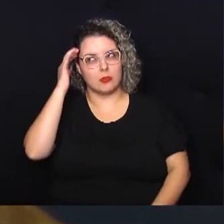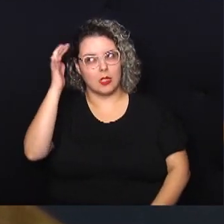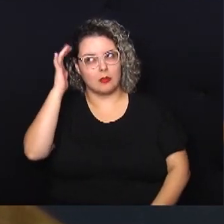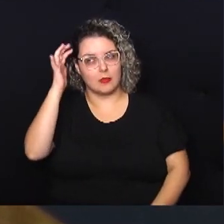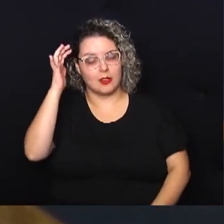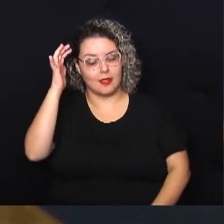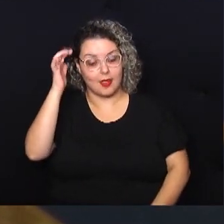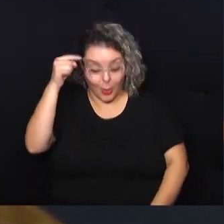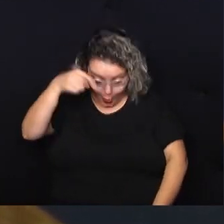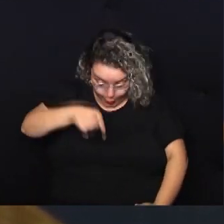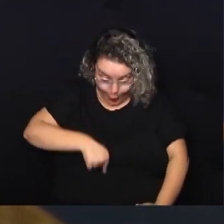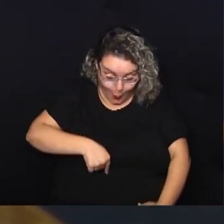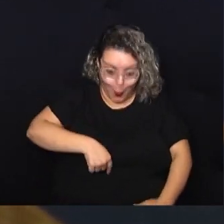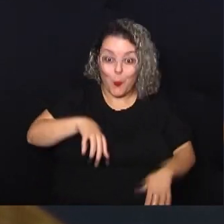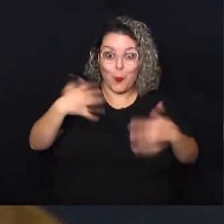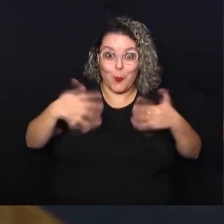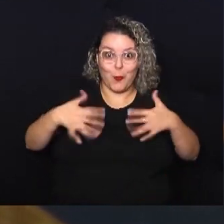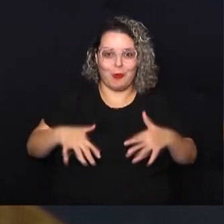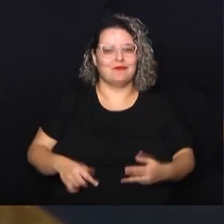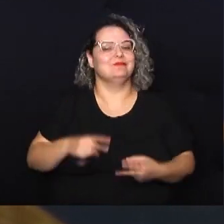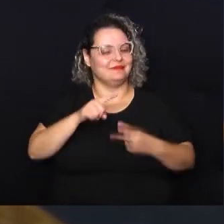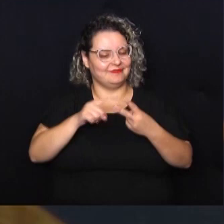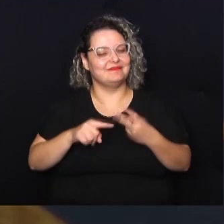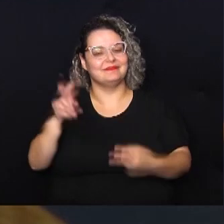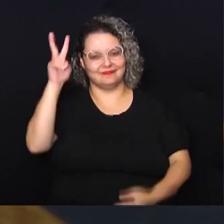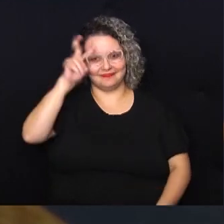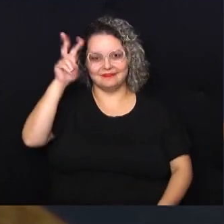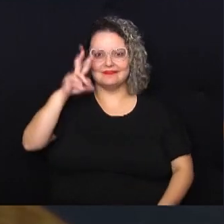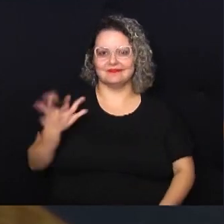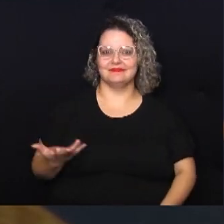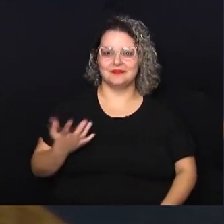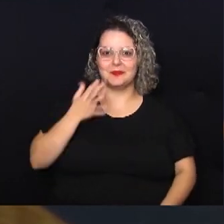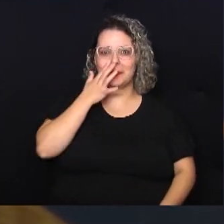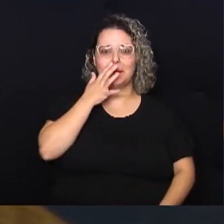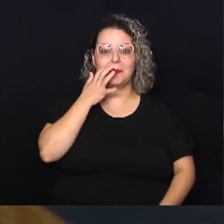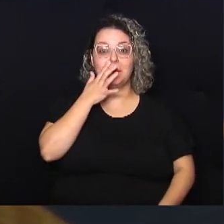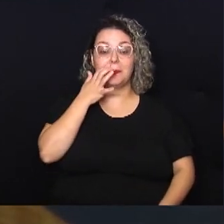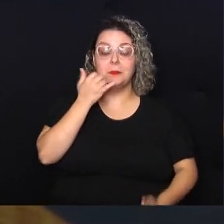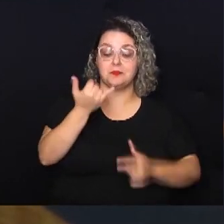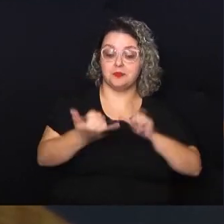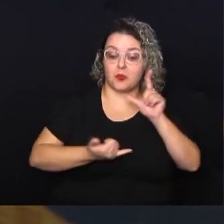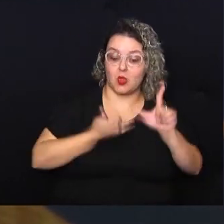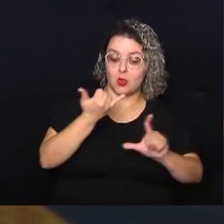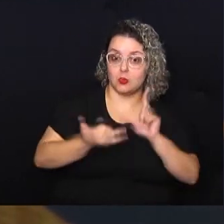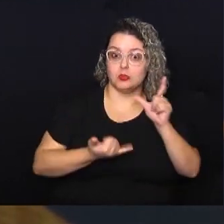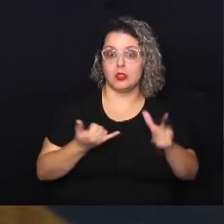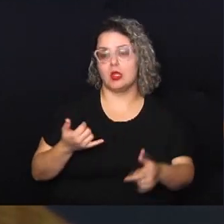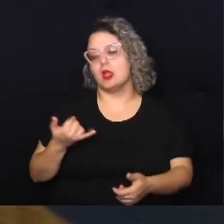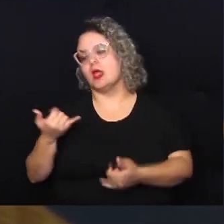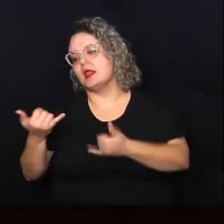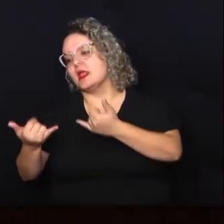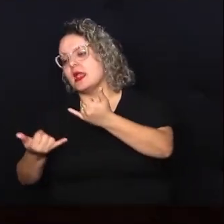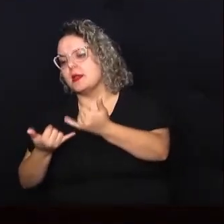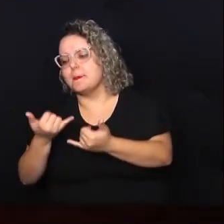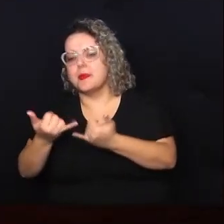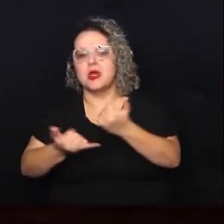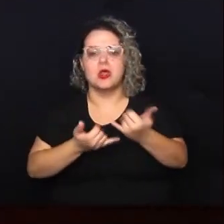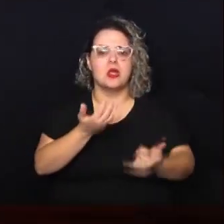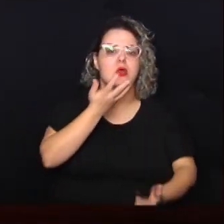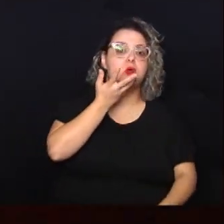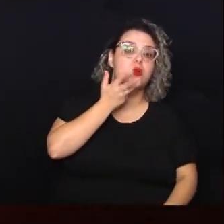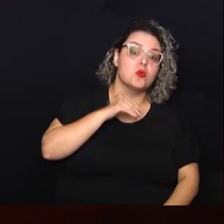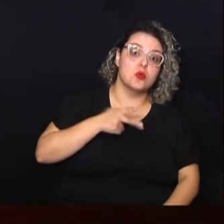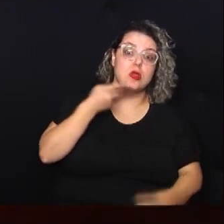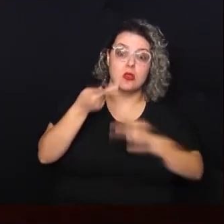A partir dessas duas histórias, nós criamos os repertórios lúdicos que brincam com as crianças e contam